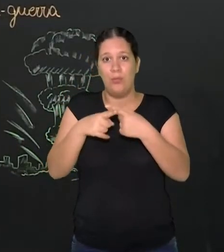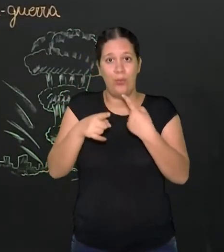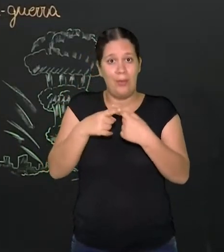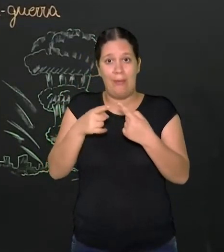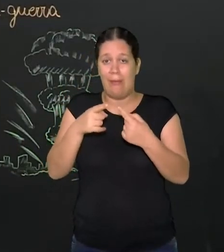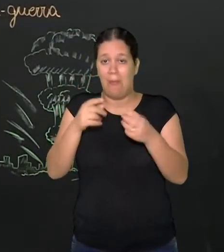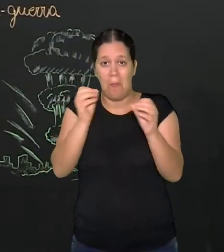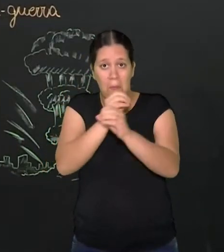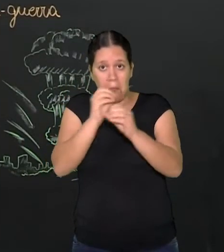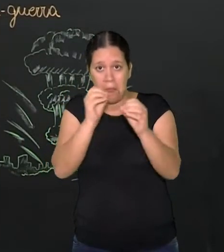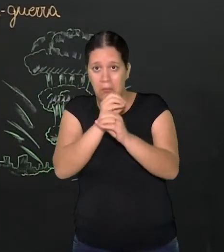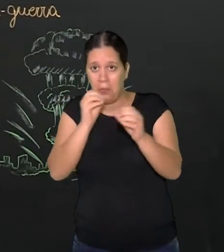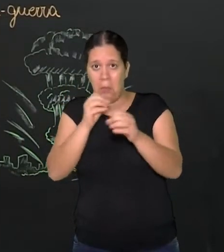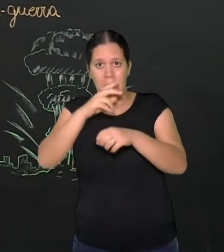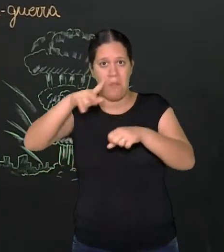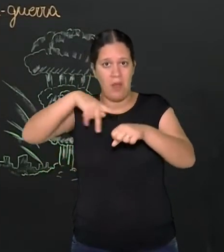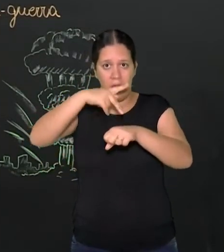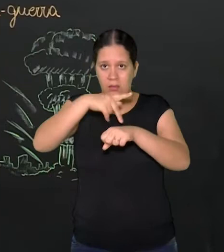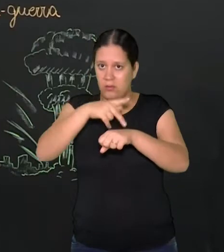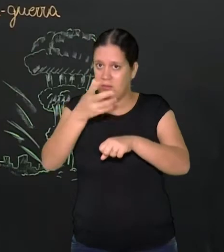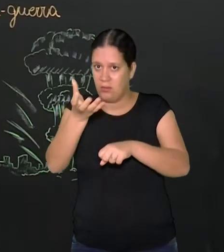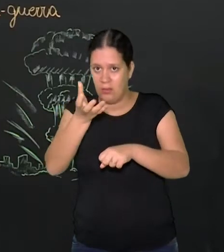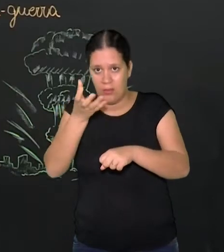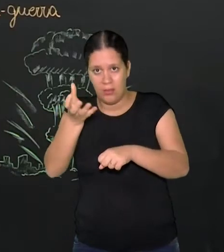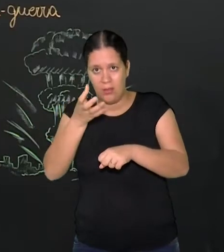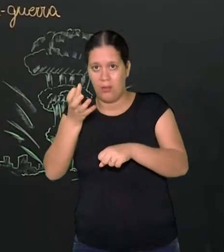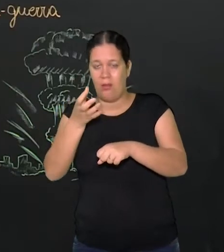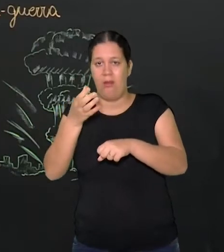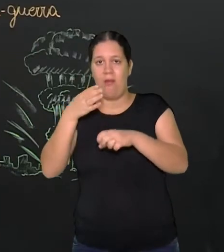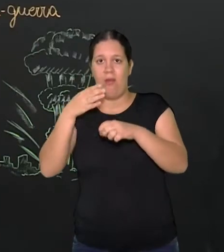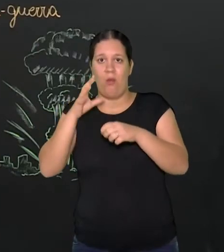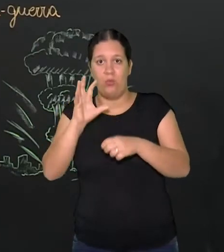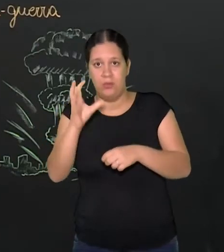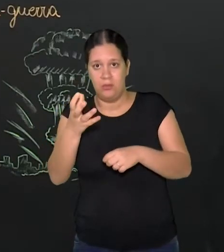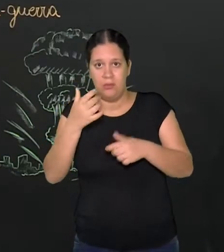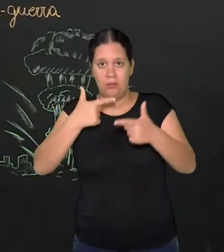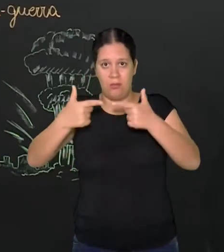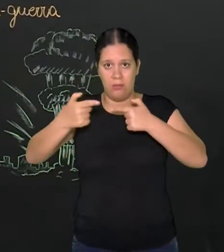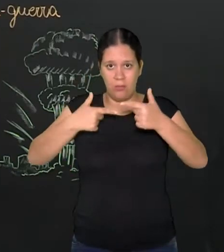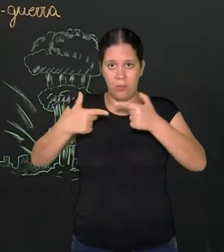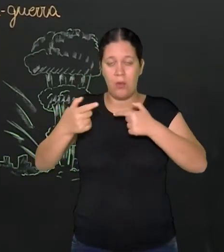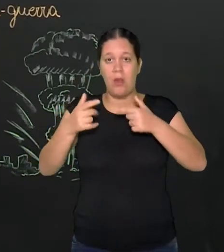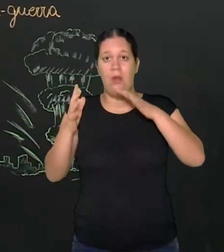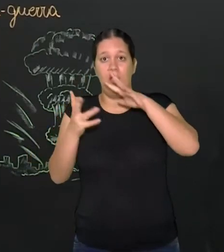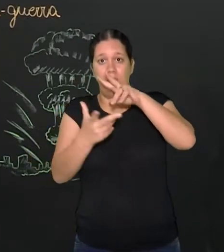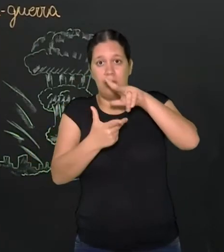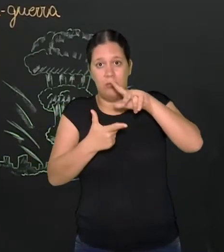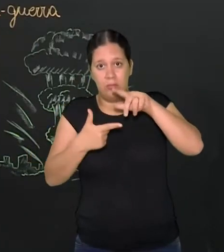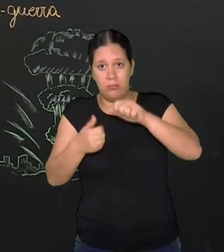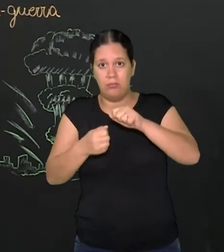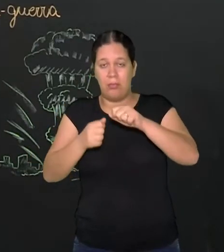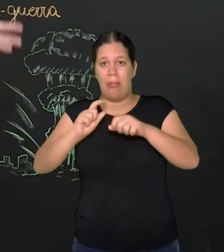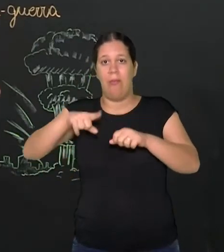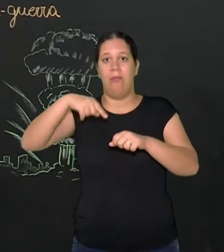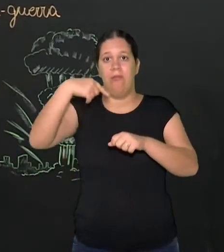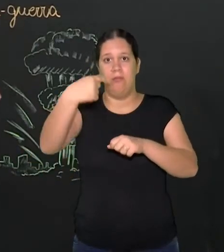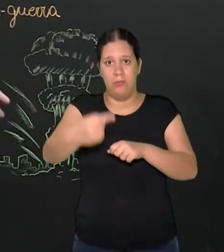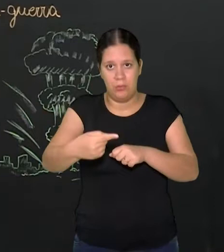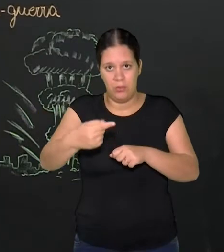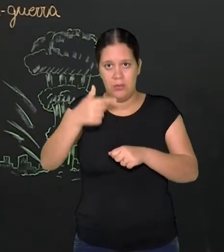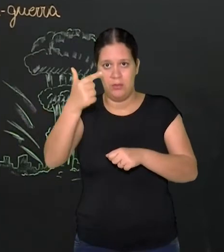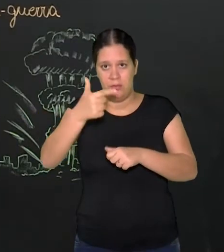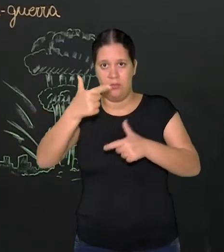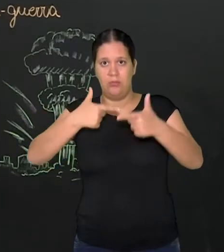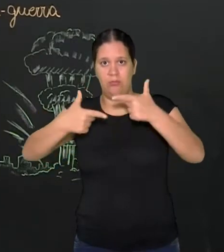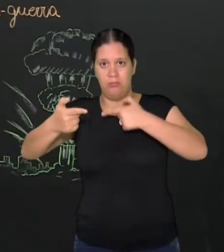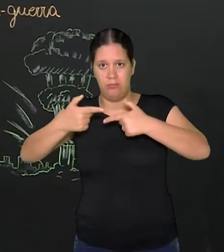nenhum país quer entrar em guerra, né? E perceber alguns dos impactos desse conflito para o mundo após a Segunda Guerra.